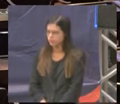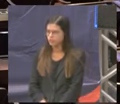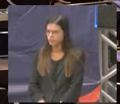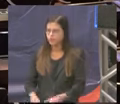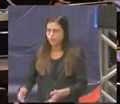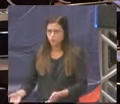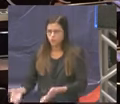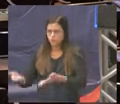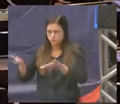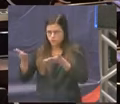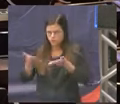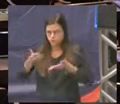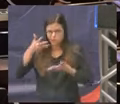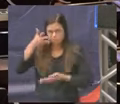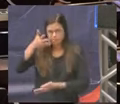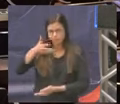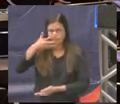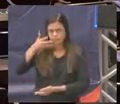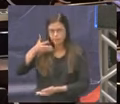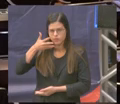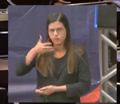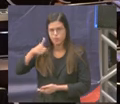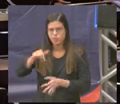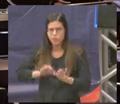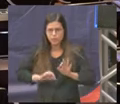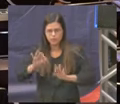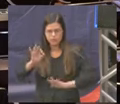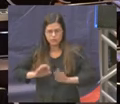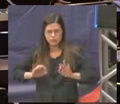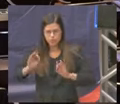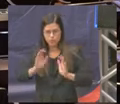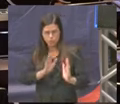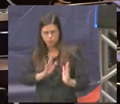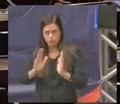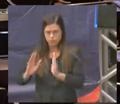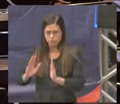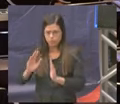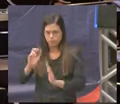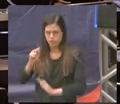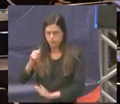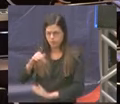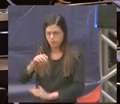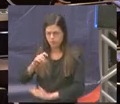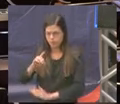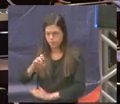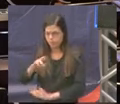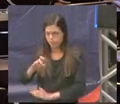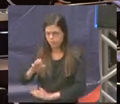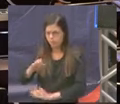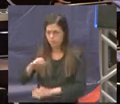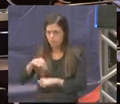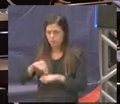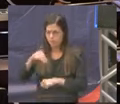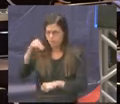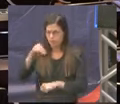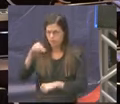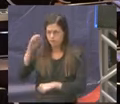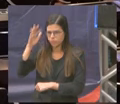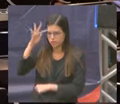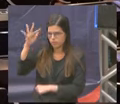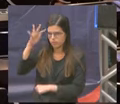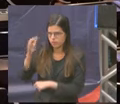Convido para fazer uso da palavra o mediador do painel, André Faião, mestre em filosofia e doutor